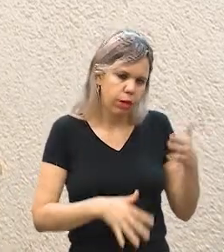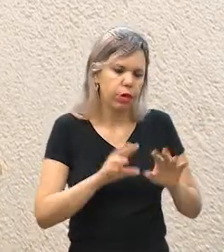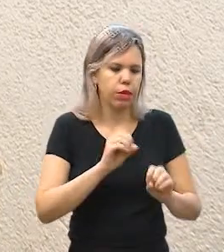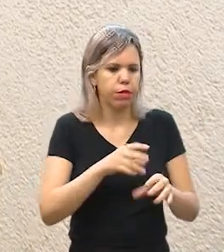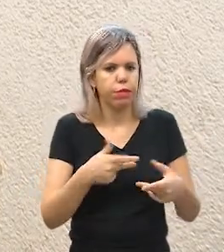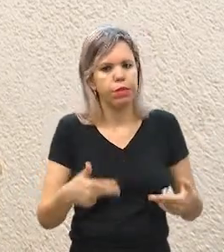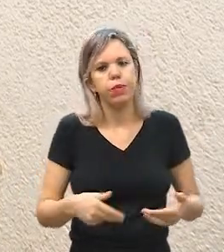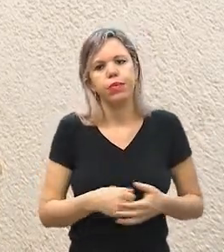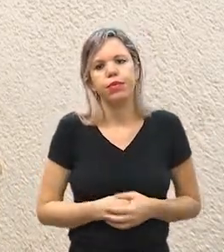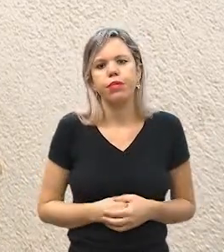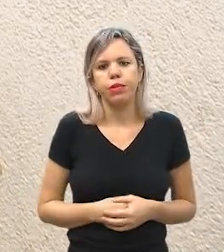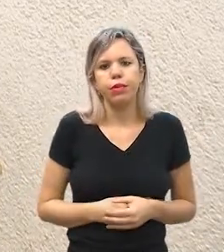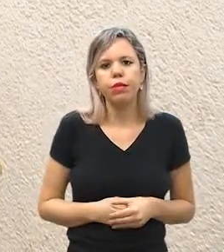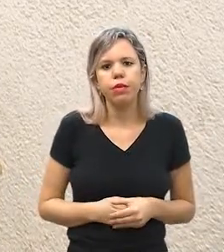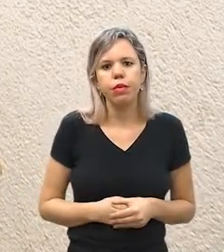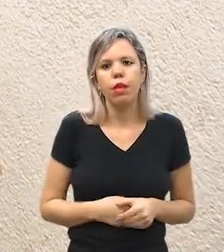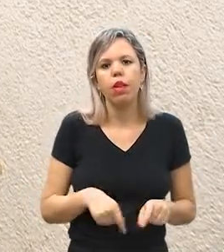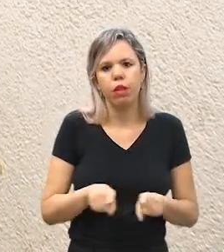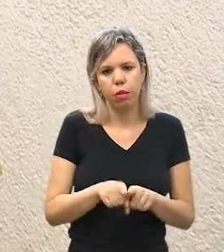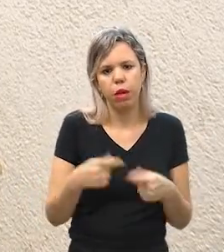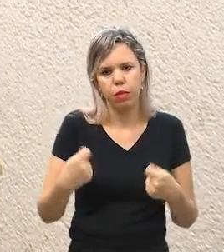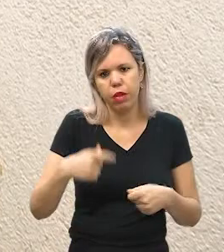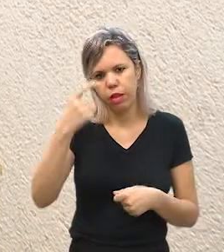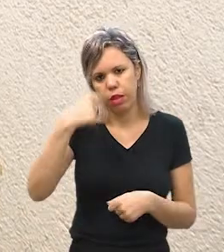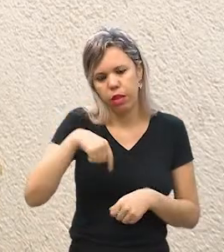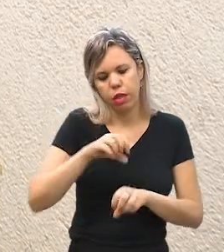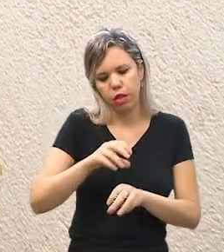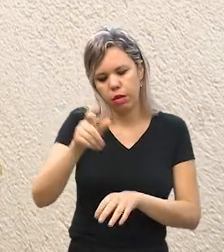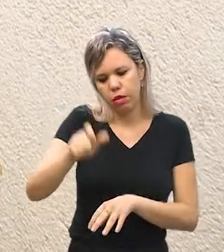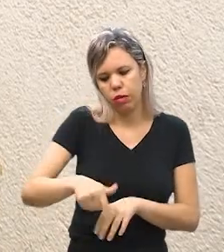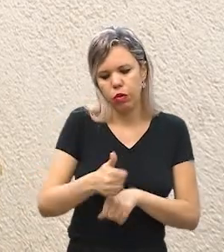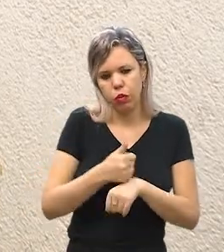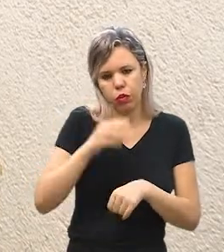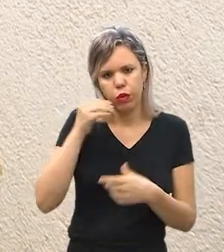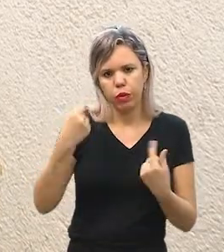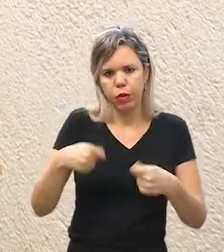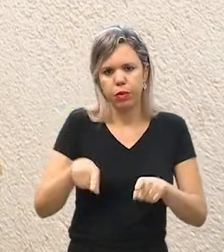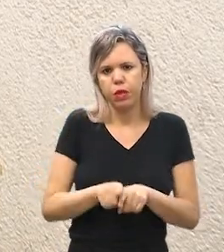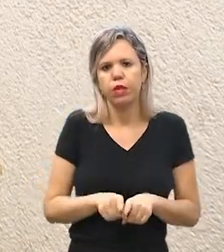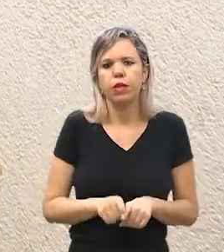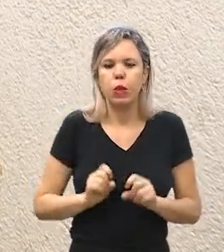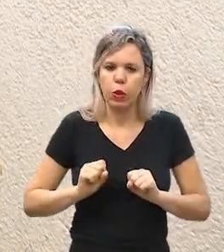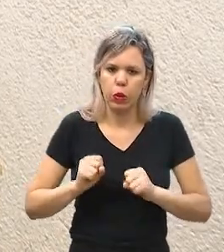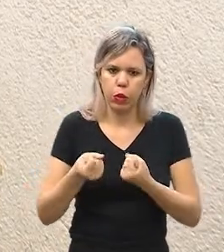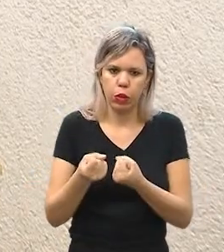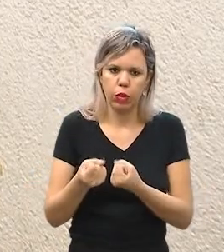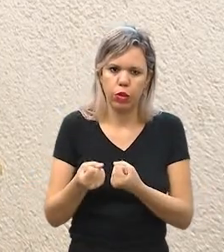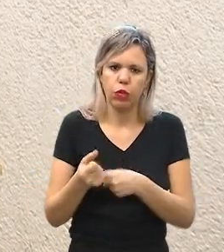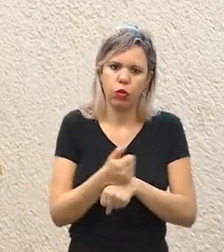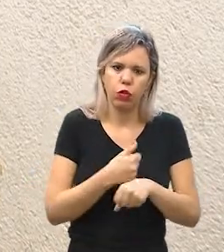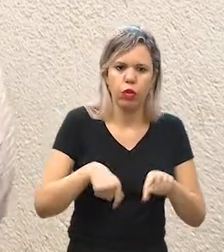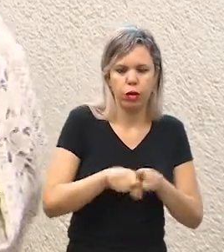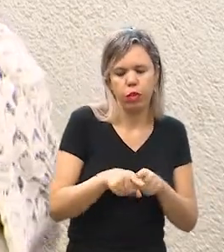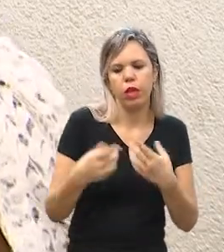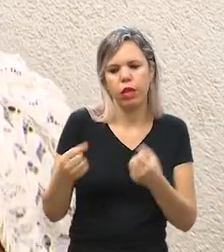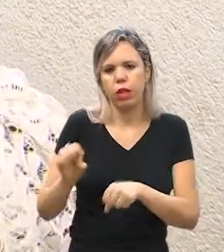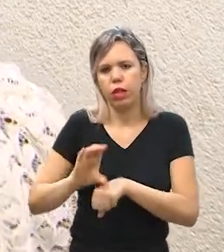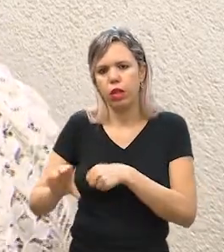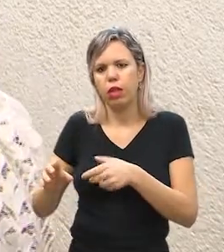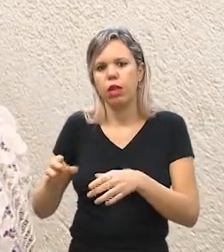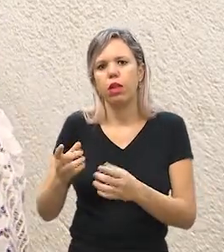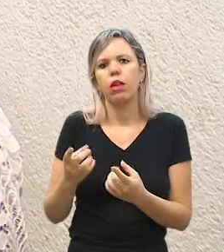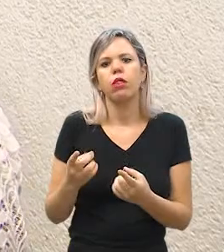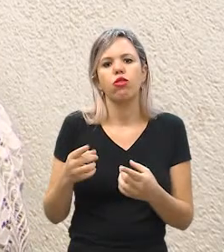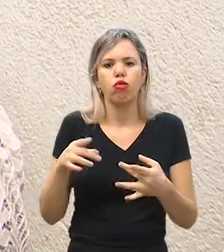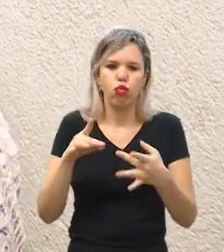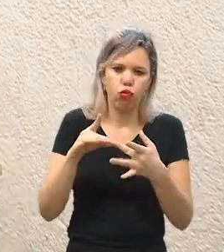educação, Para isso ela também precisa de educação. Então ela defendia a profissionalização casada com a